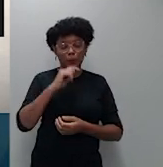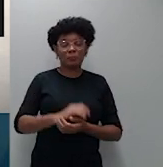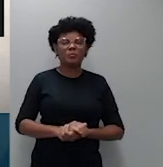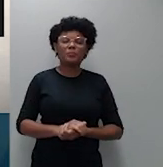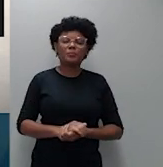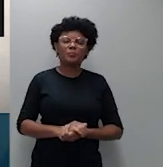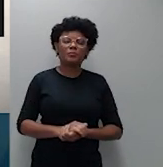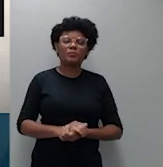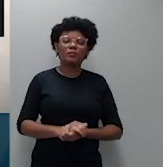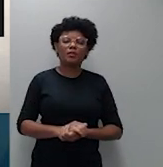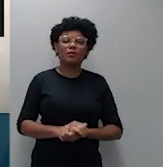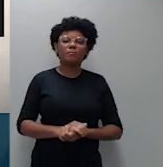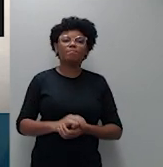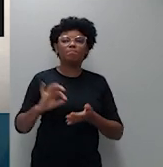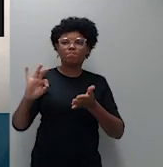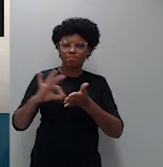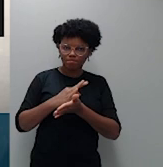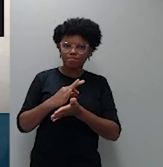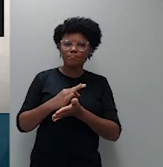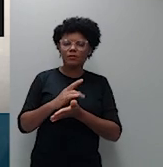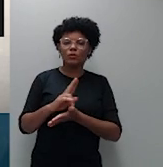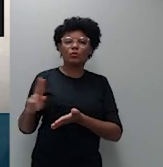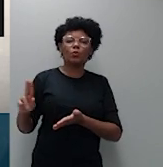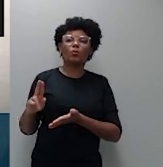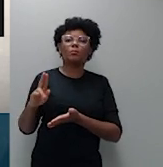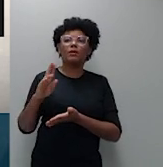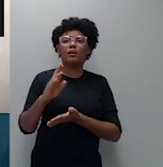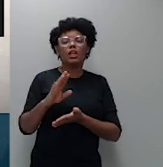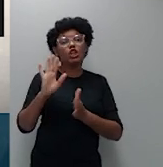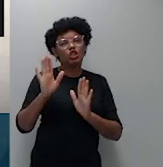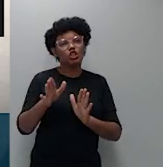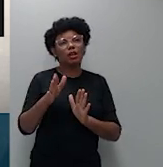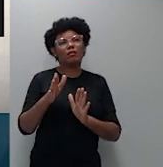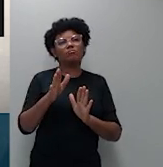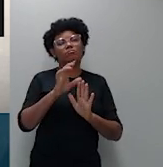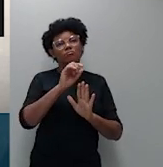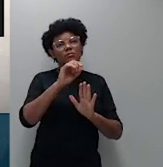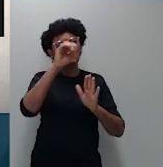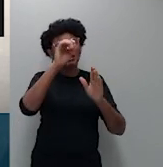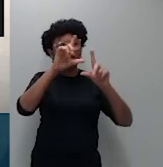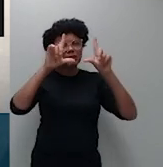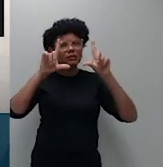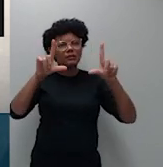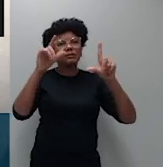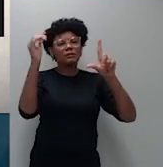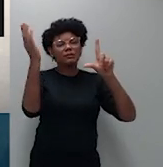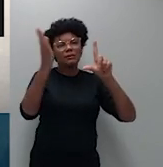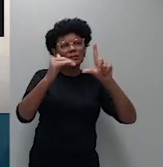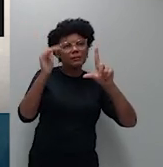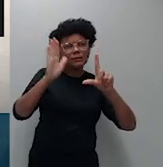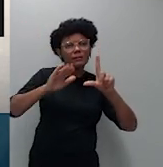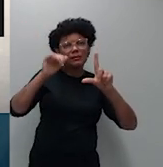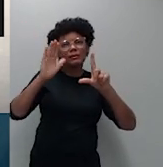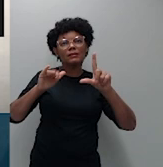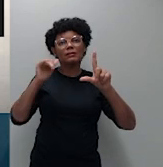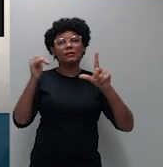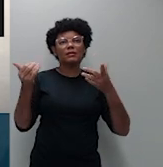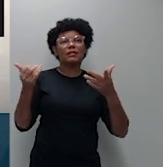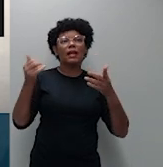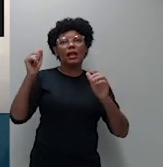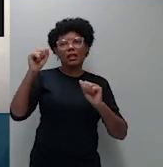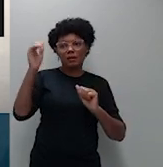seu nome está consagrado nas artes até o plano transcende o plano nacional